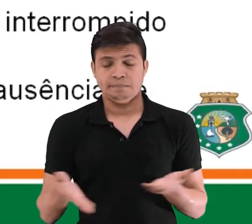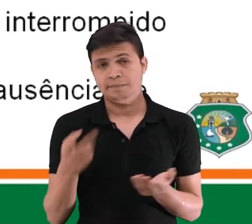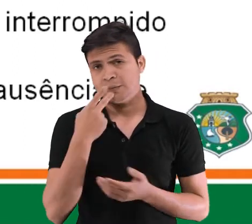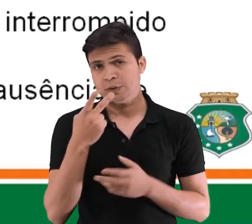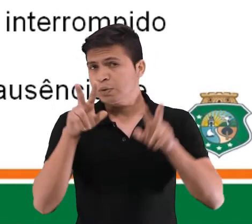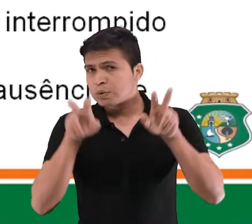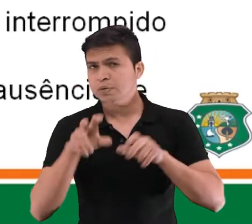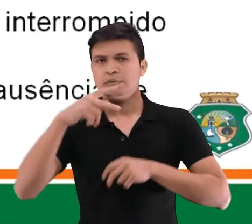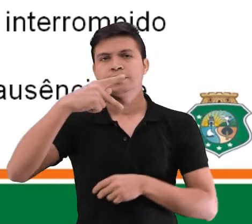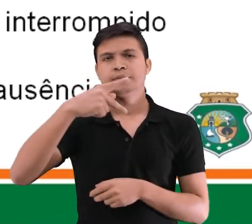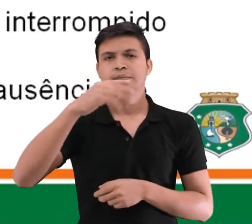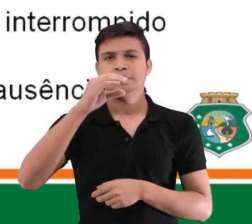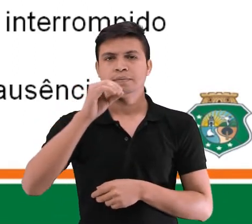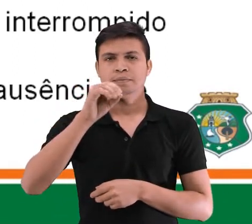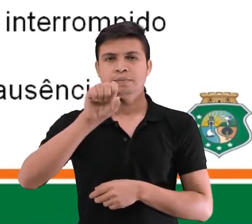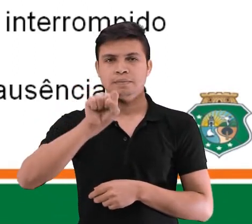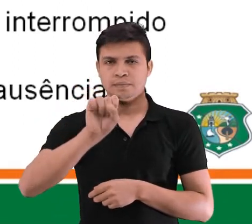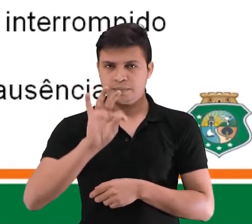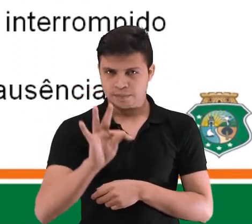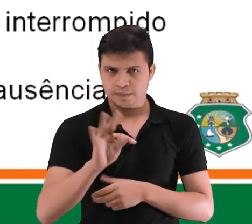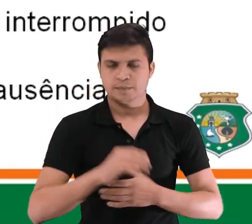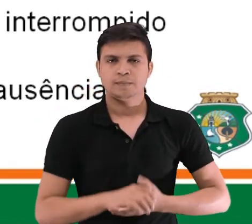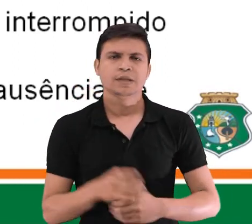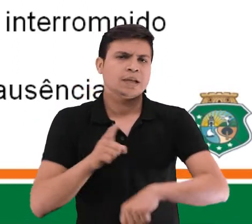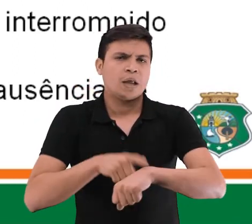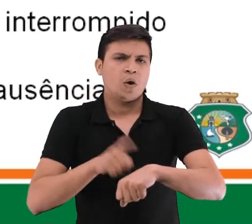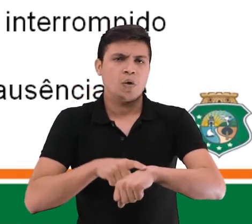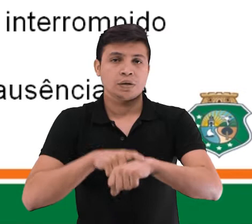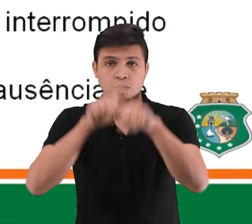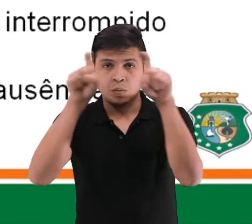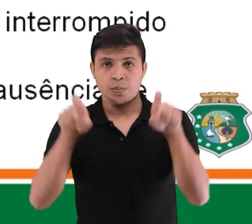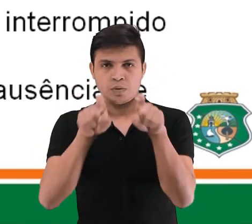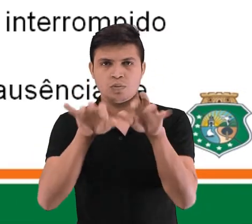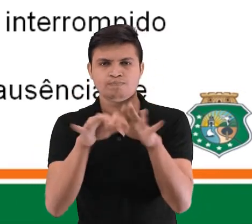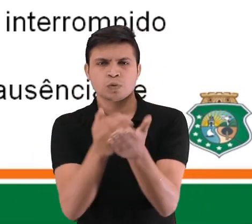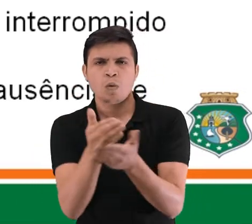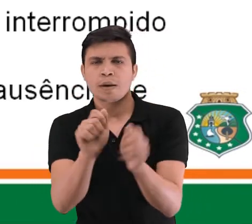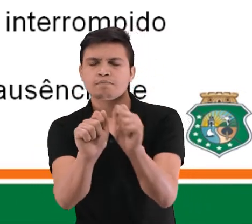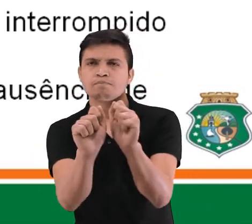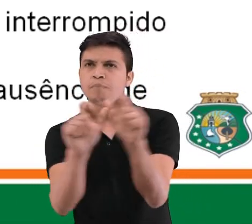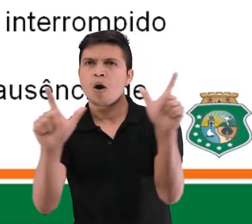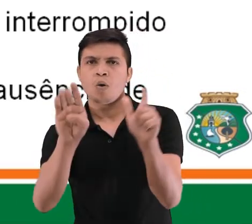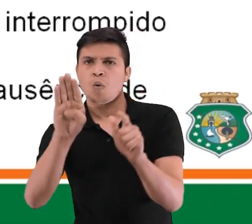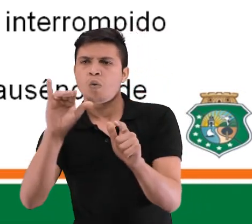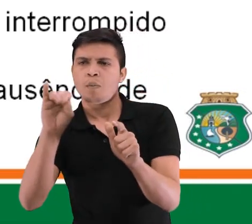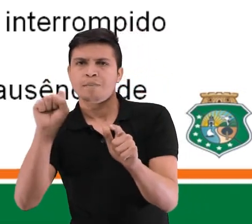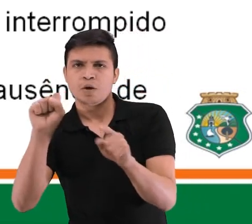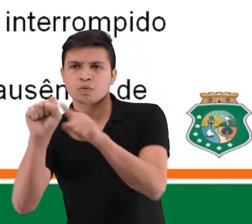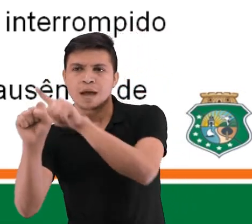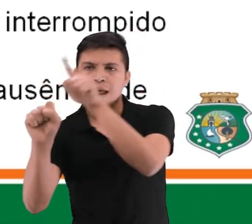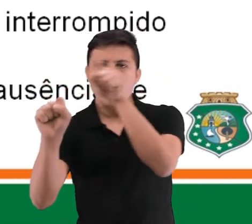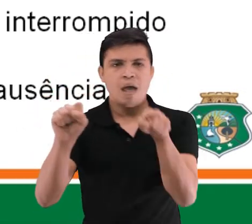Post. Quando o seu computador inicializa o BIOS executa o Post. O que o